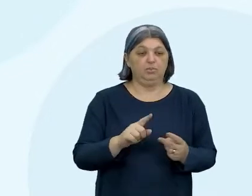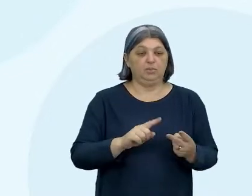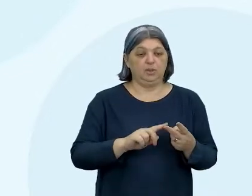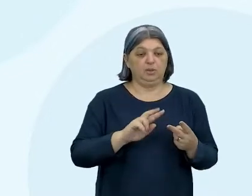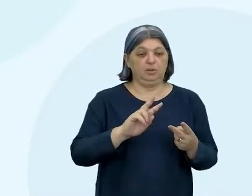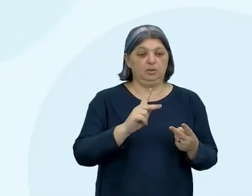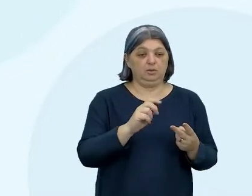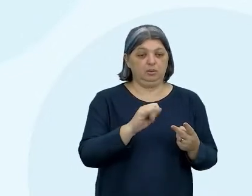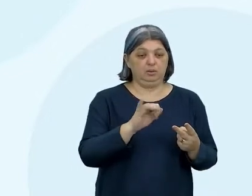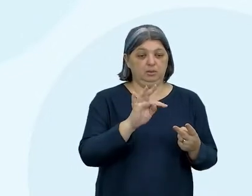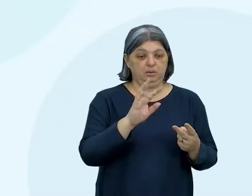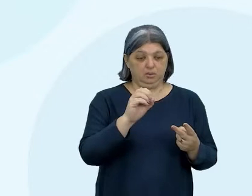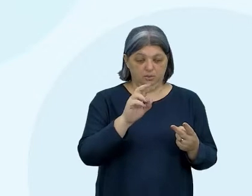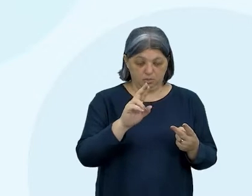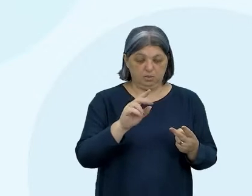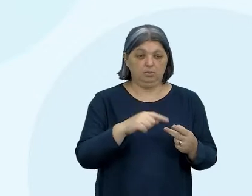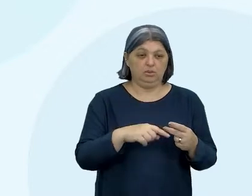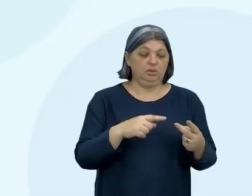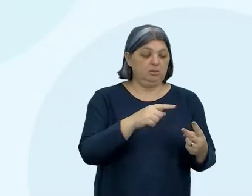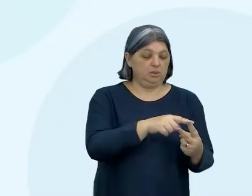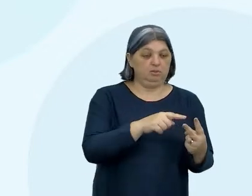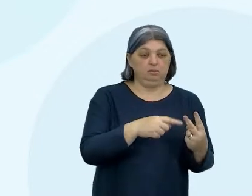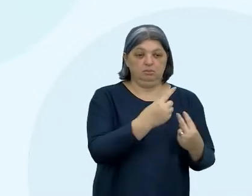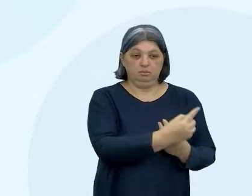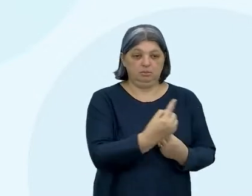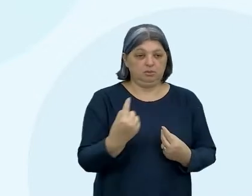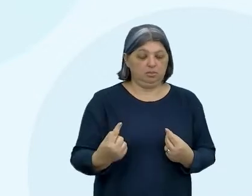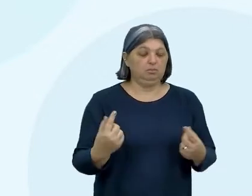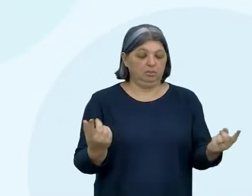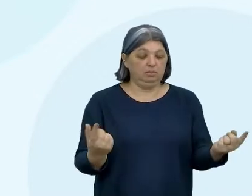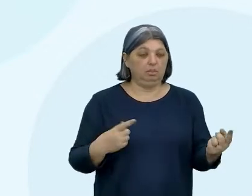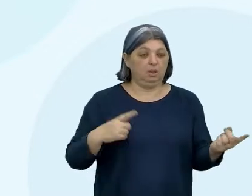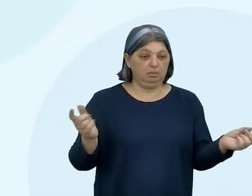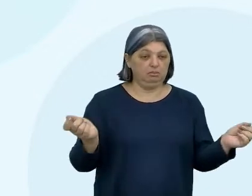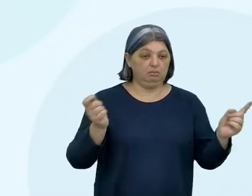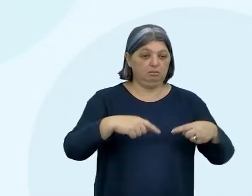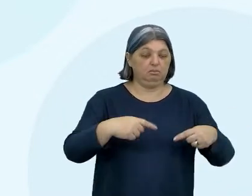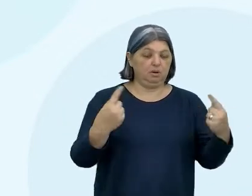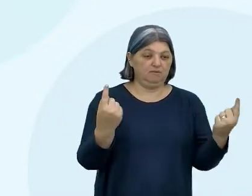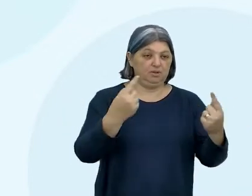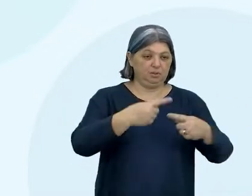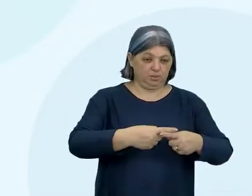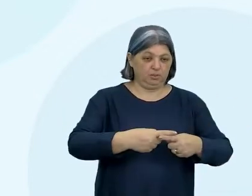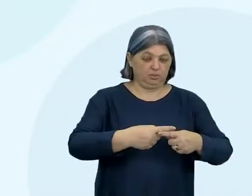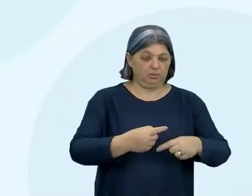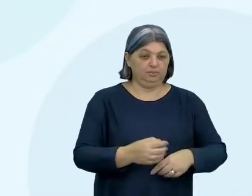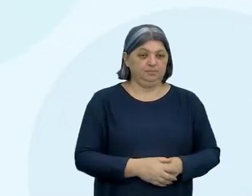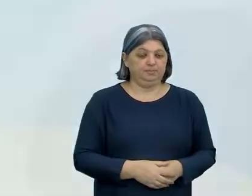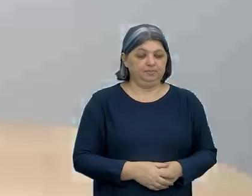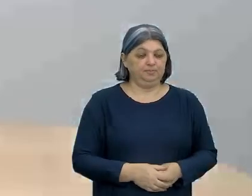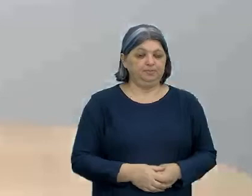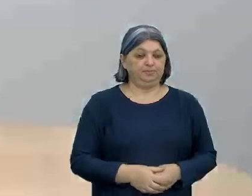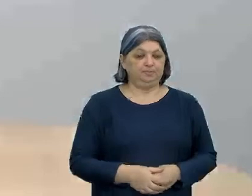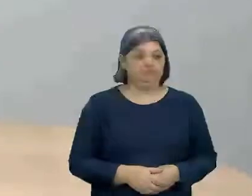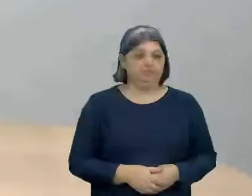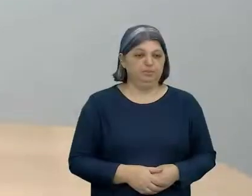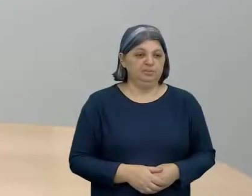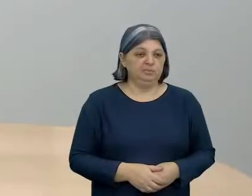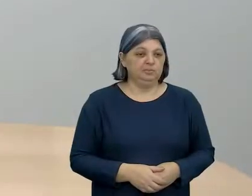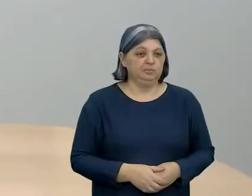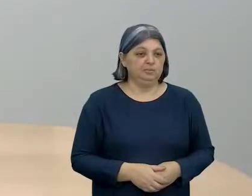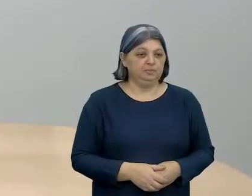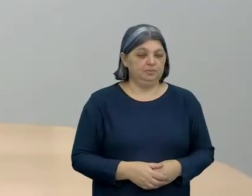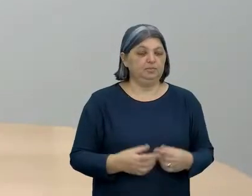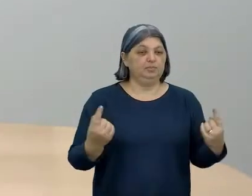separado um contra o outro, e dá para jogar aí um contra o outro também ficou bem bacana. A Olivia também e